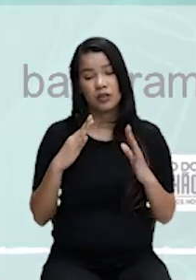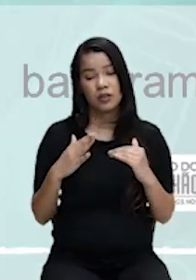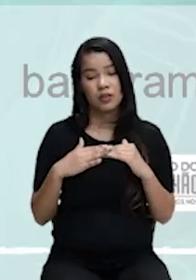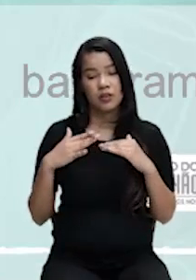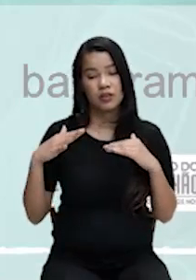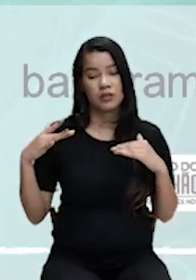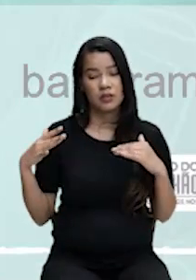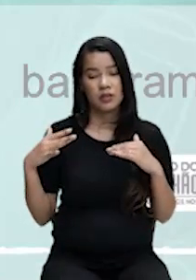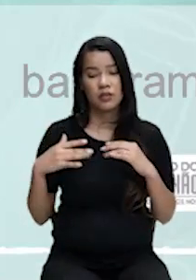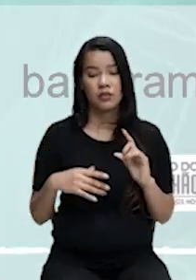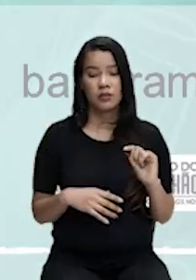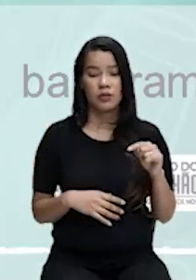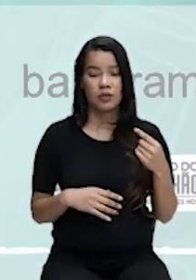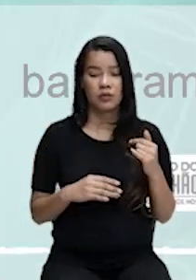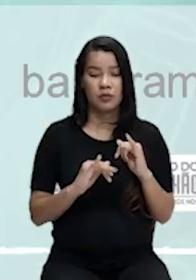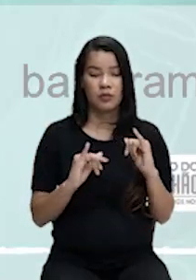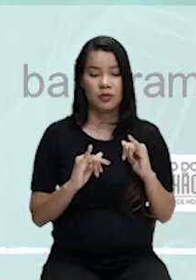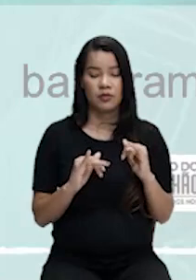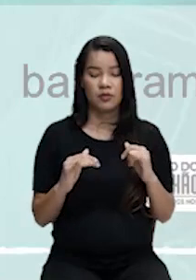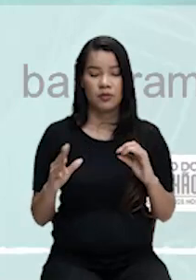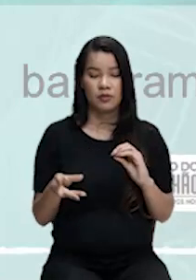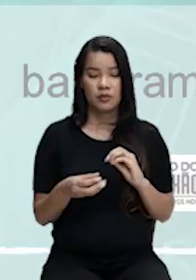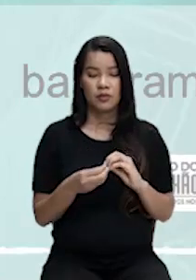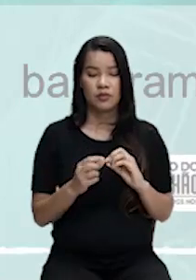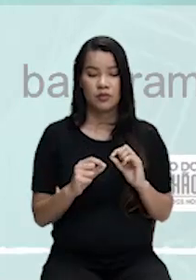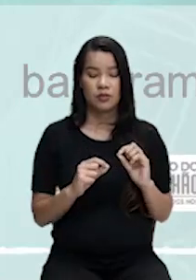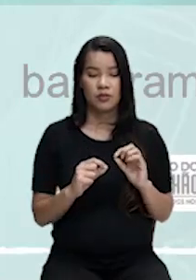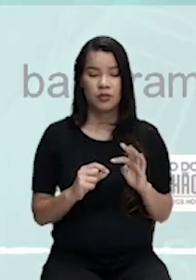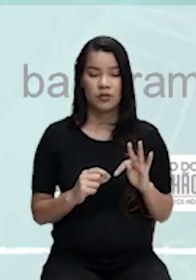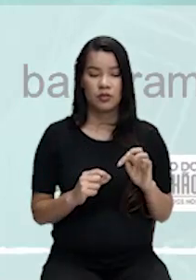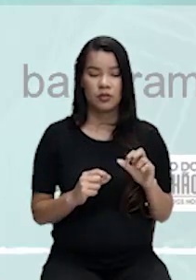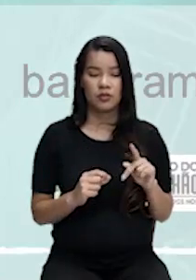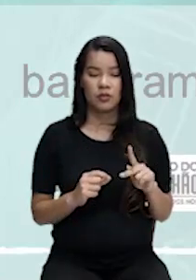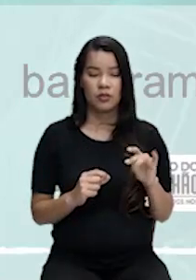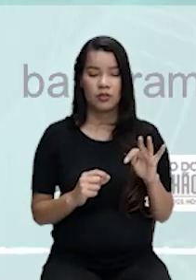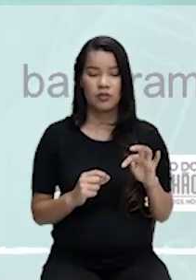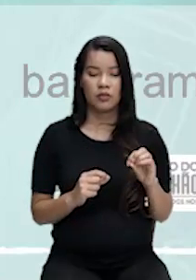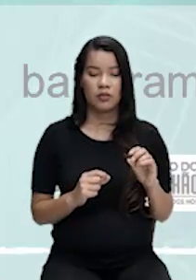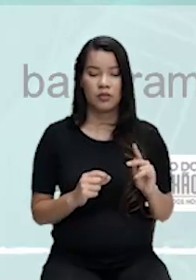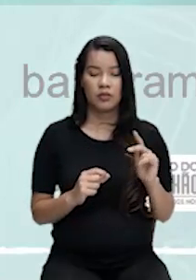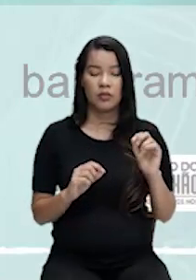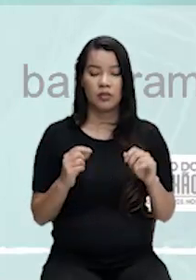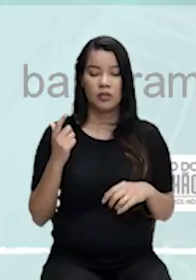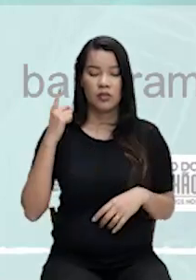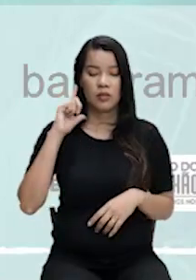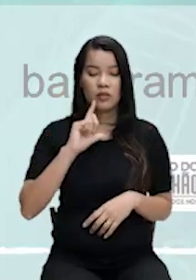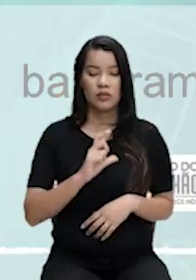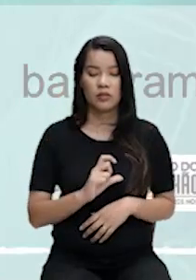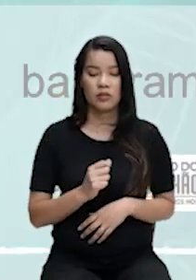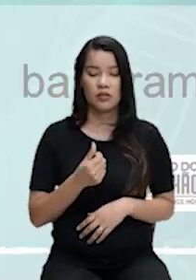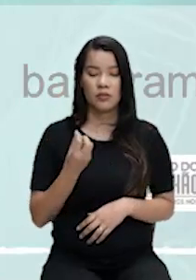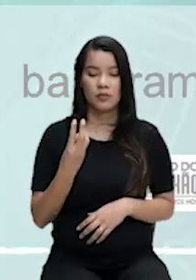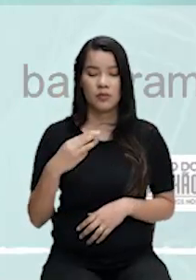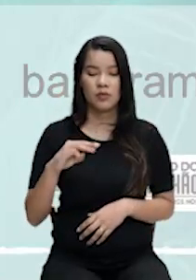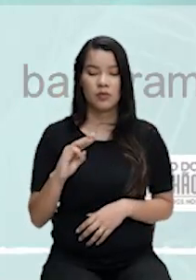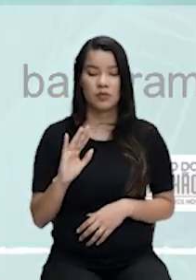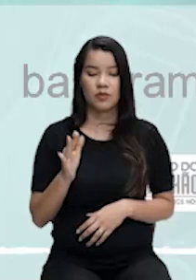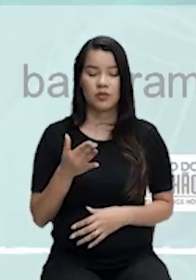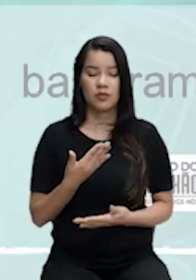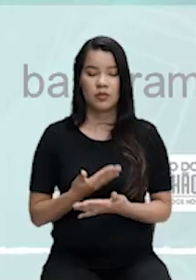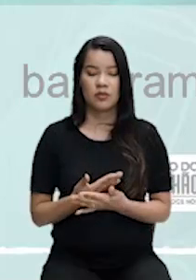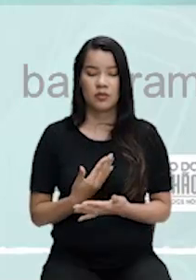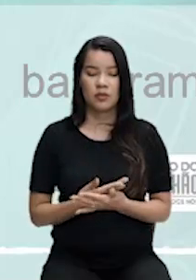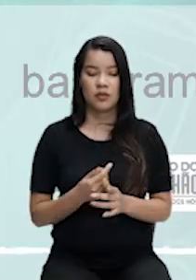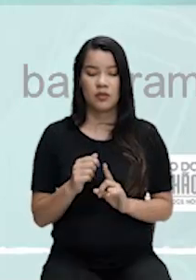ganhou outros 6 milhões em outubro, quando o app bateu recordes globais. Em setembro, um estudo apontou que